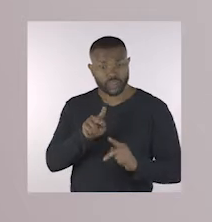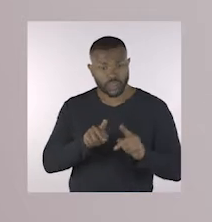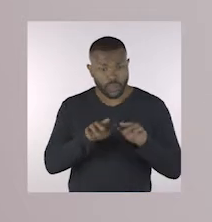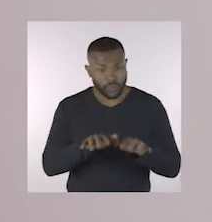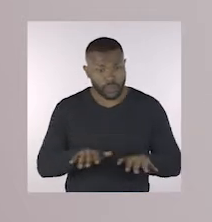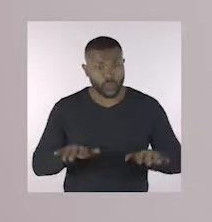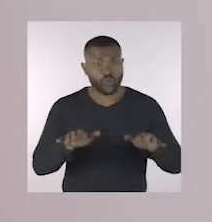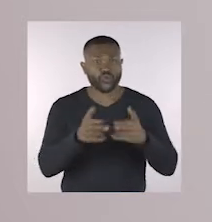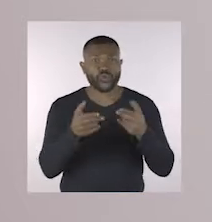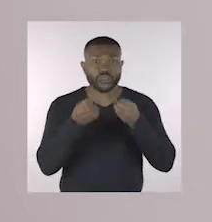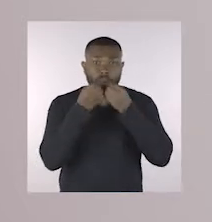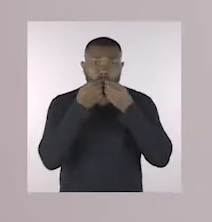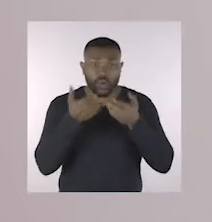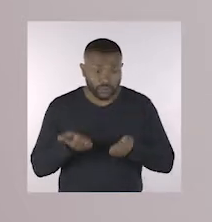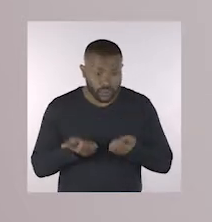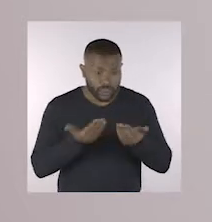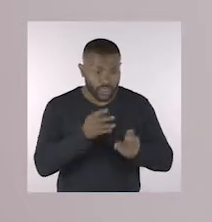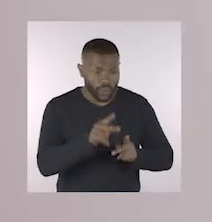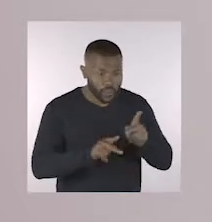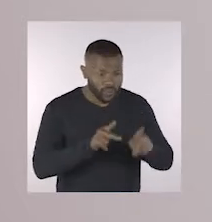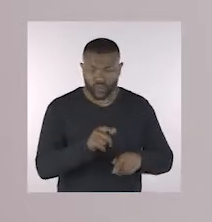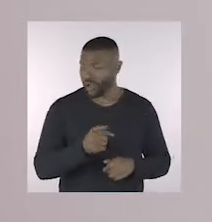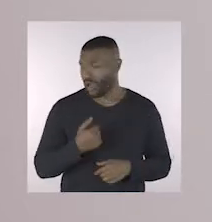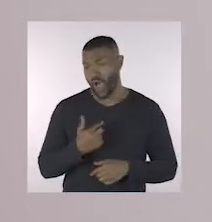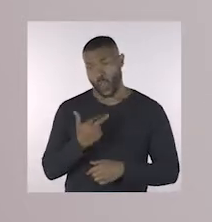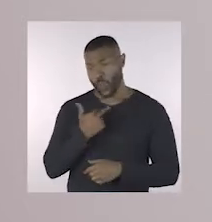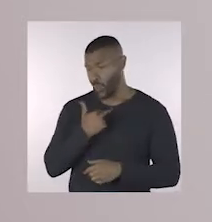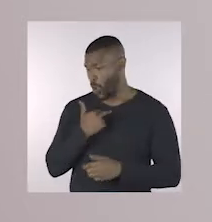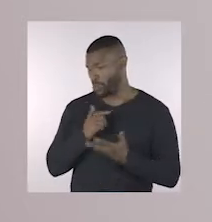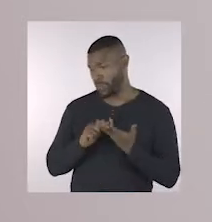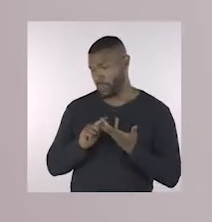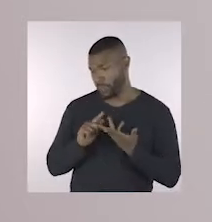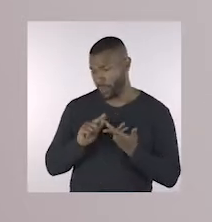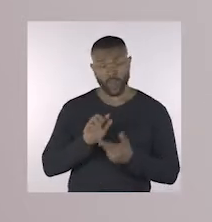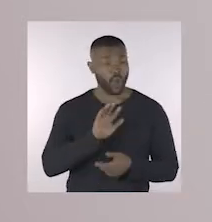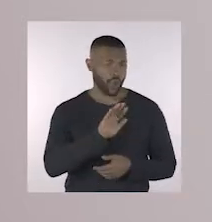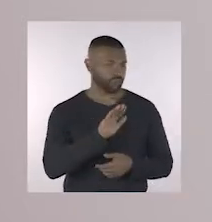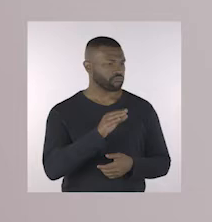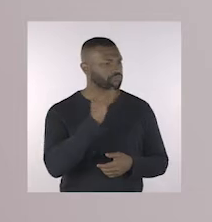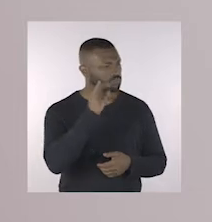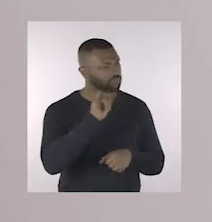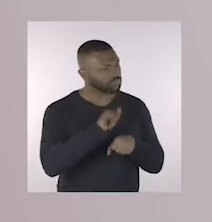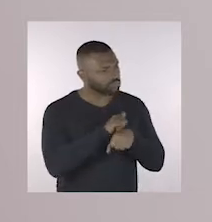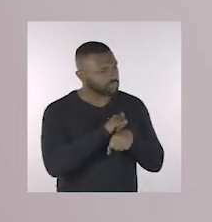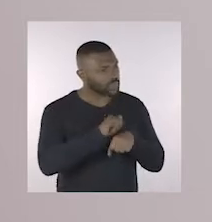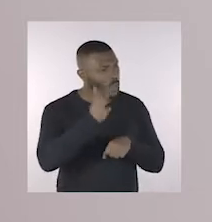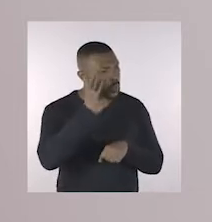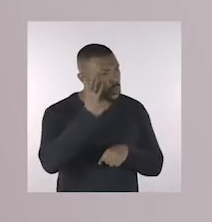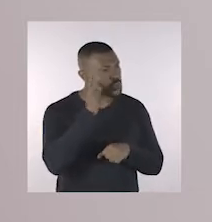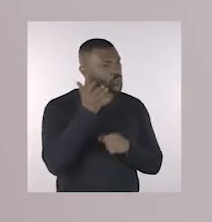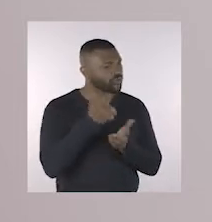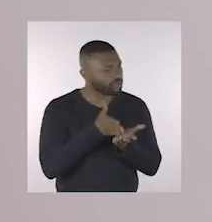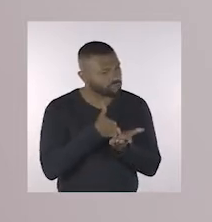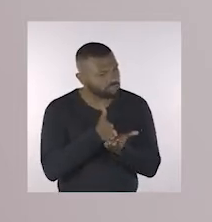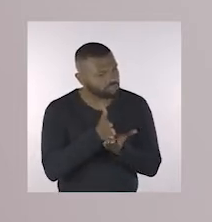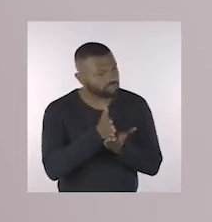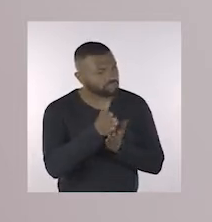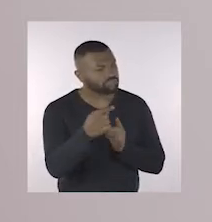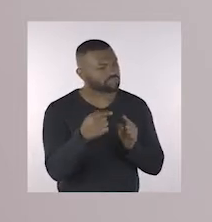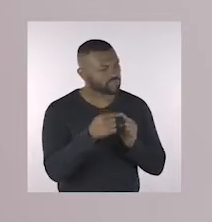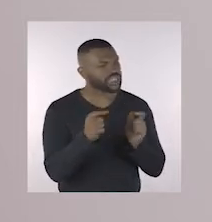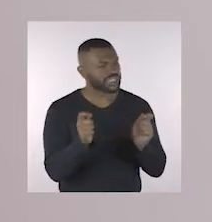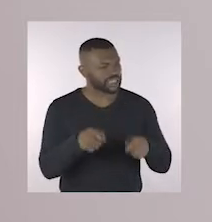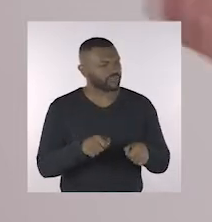o povo tem que fazer uma coisa boa para o povo a mãe não pode isso não pode aqui então vamos dar um jeito de achar um caminho